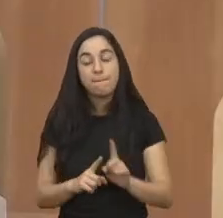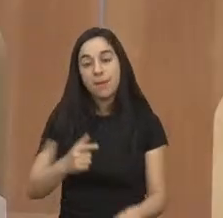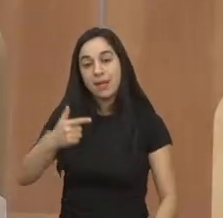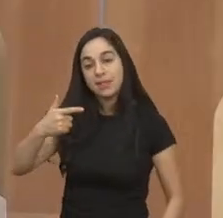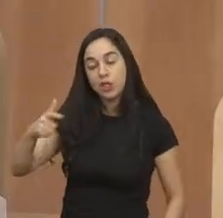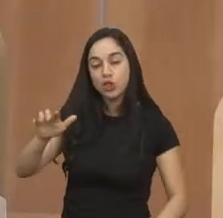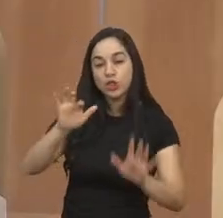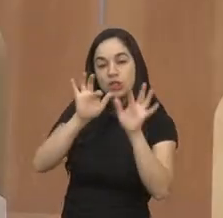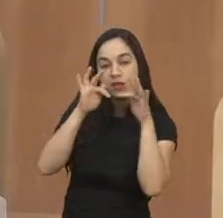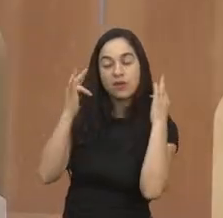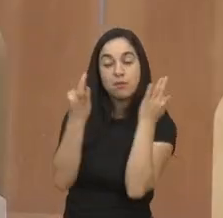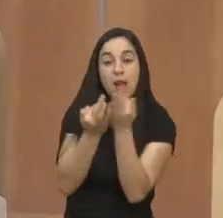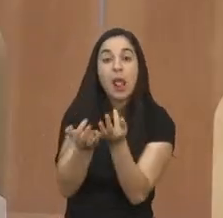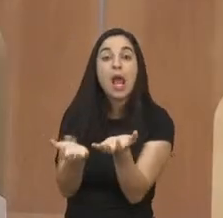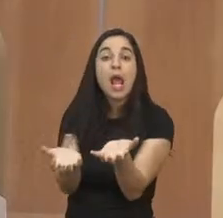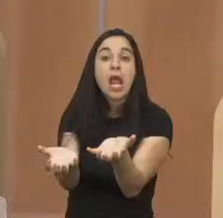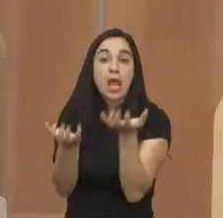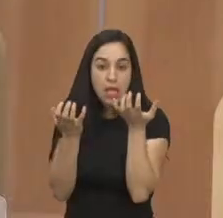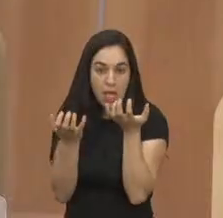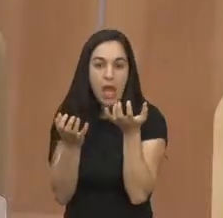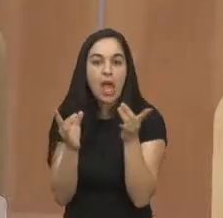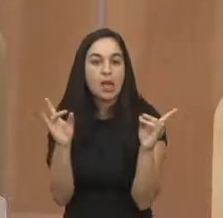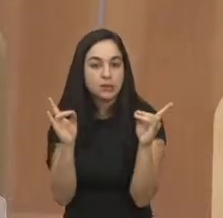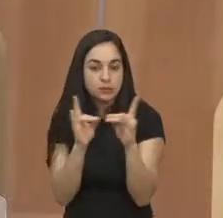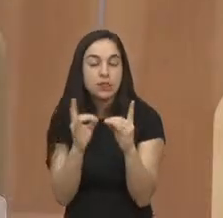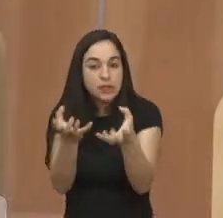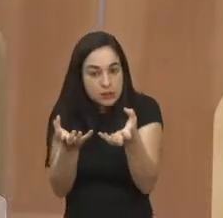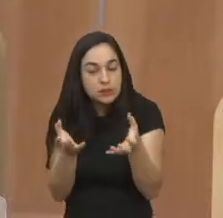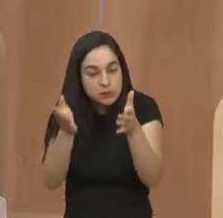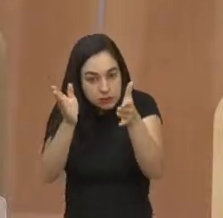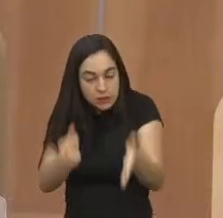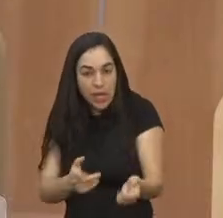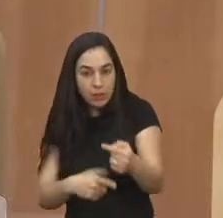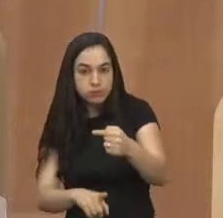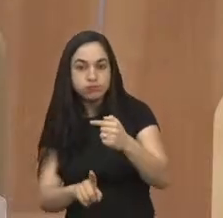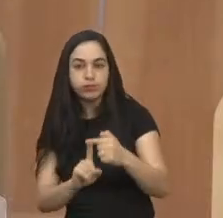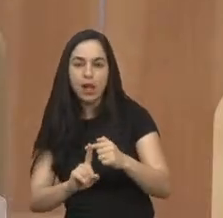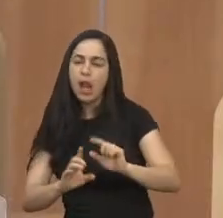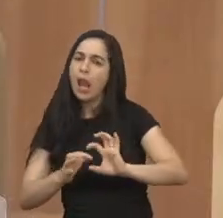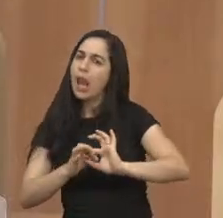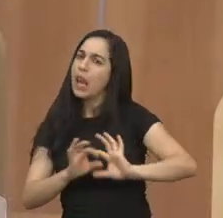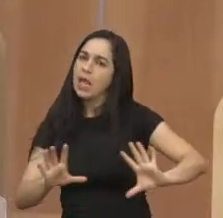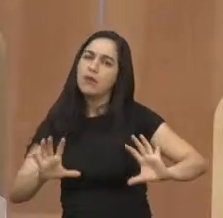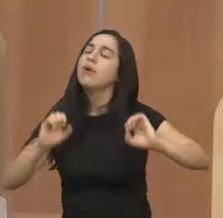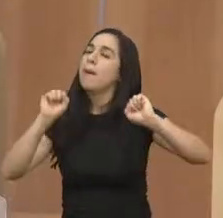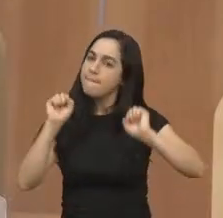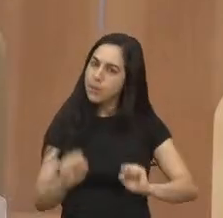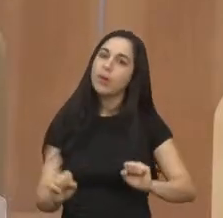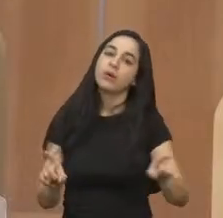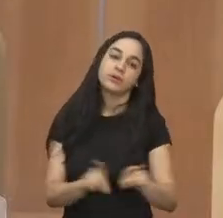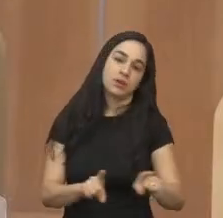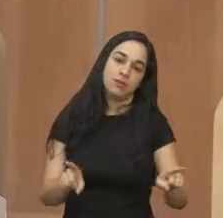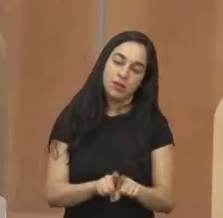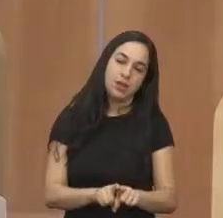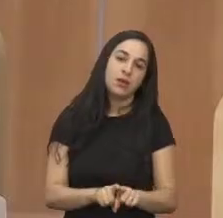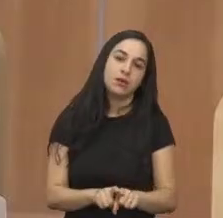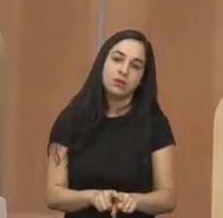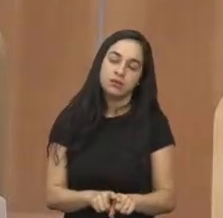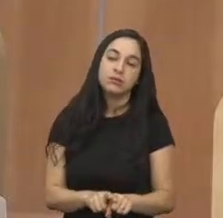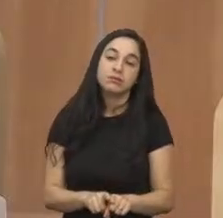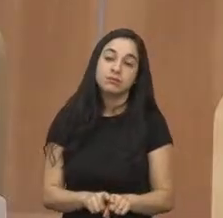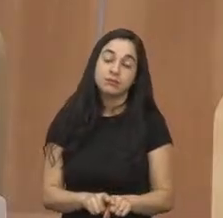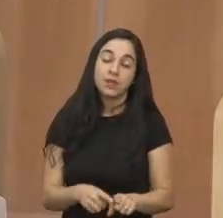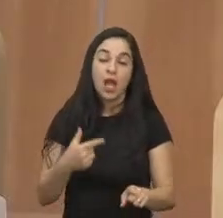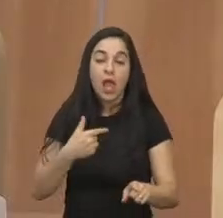outras famílias de fazer esse sepultamento. Então, no campo jurídico, eu